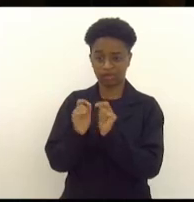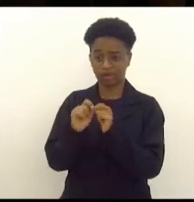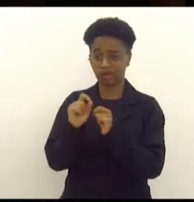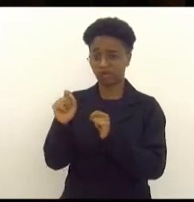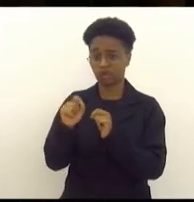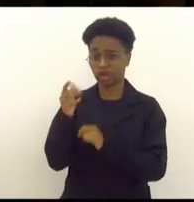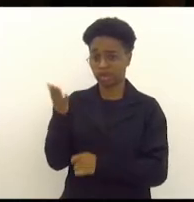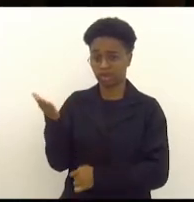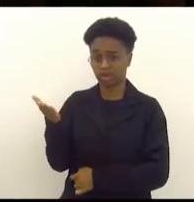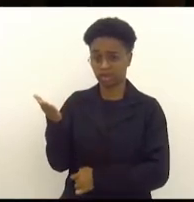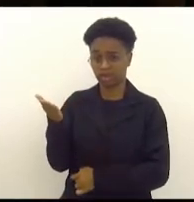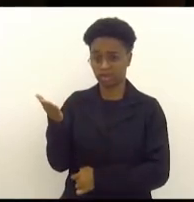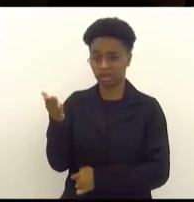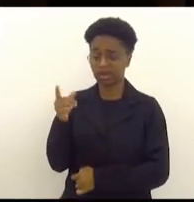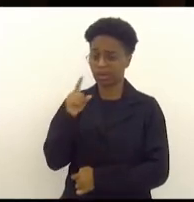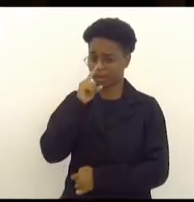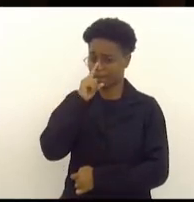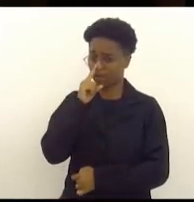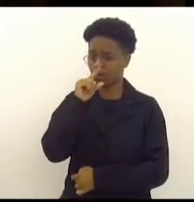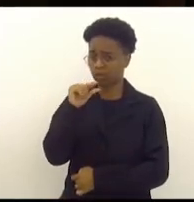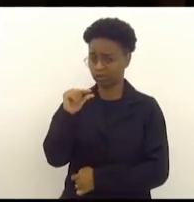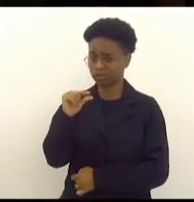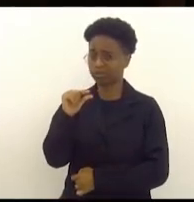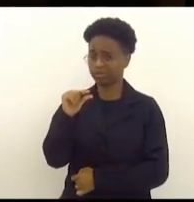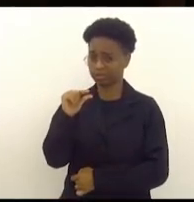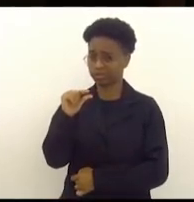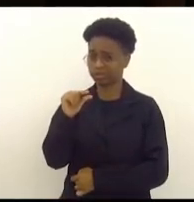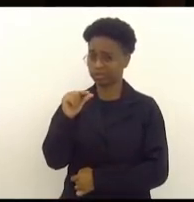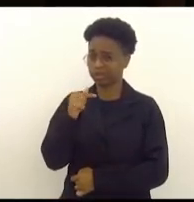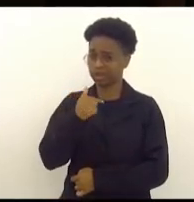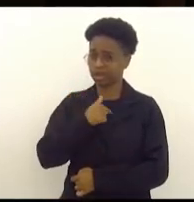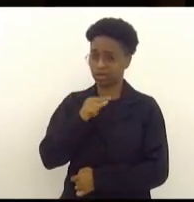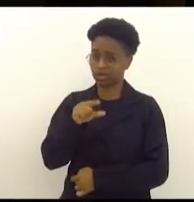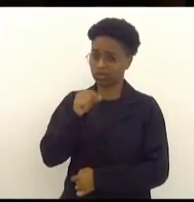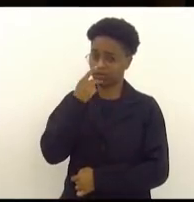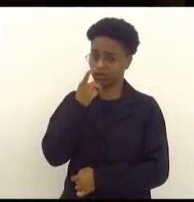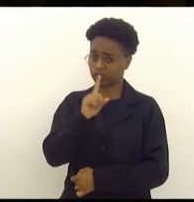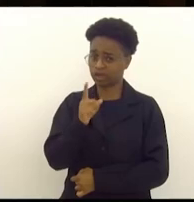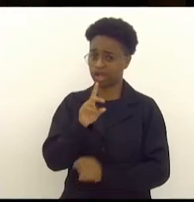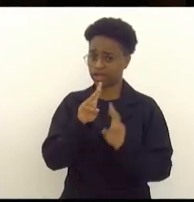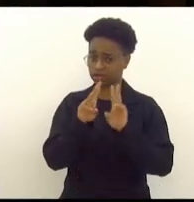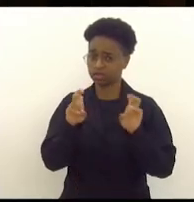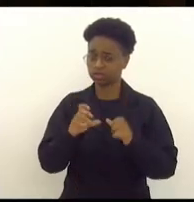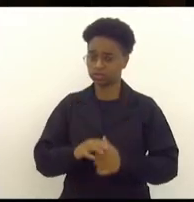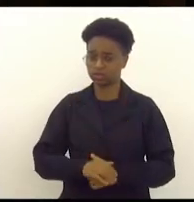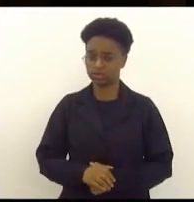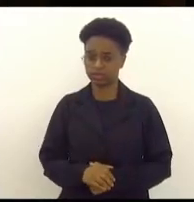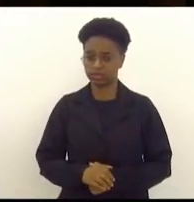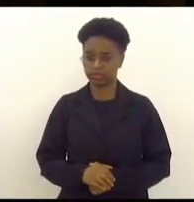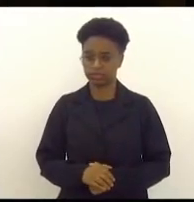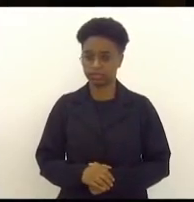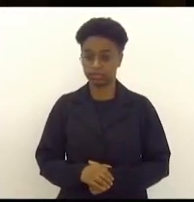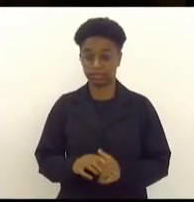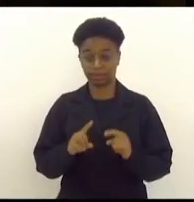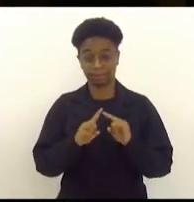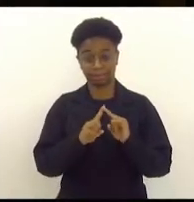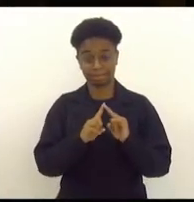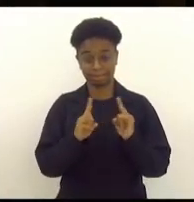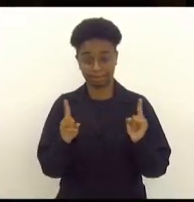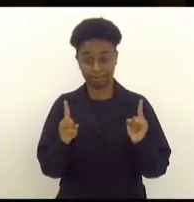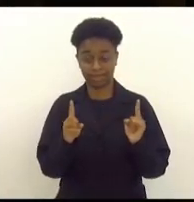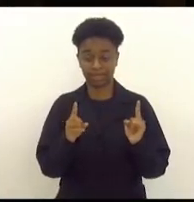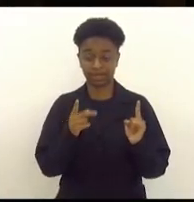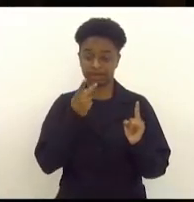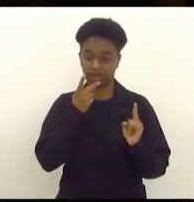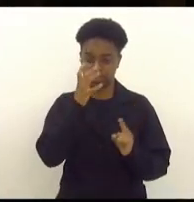aqui é meio perigoso aí para eles prefiro não falar sobre Mas falando